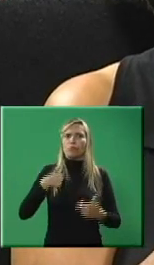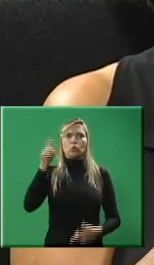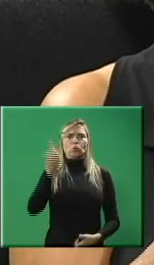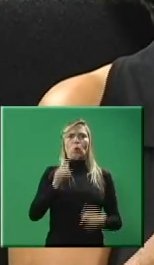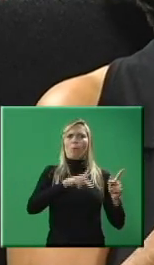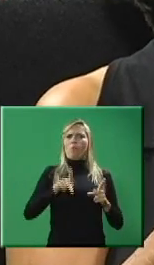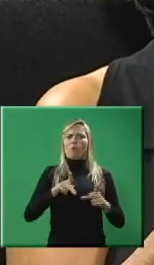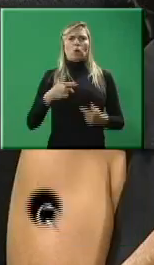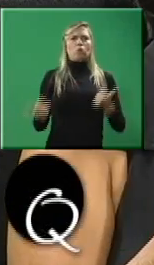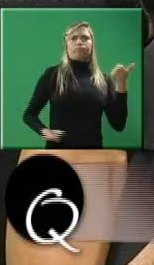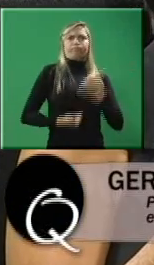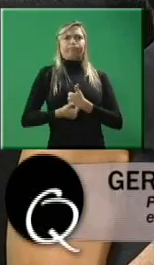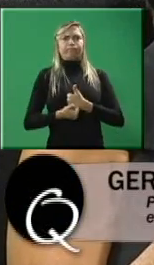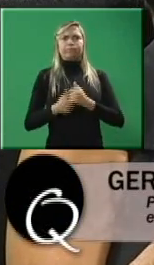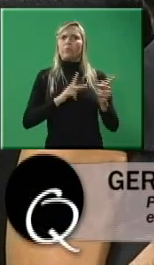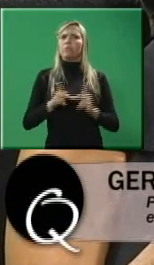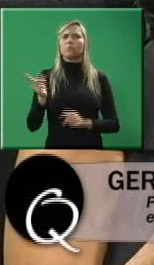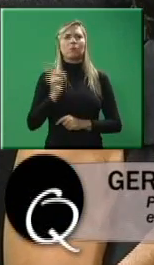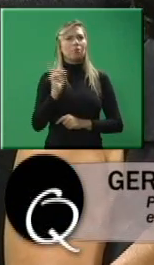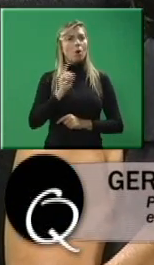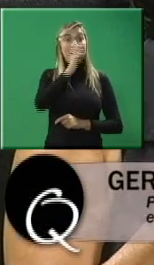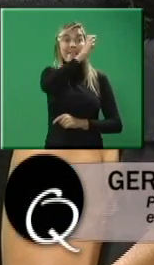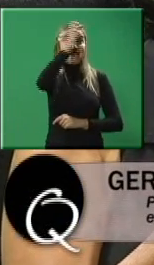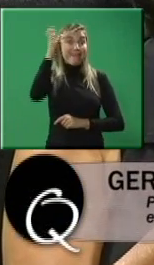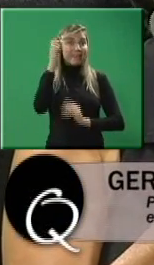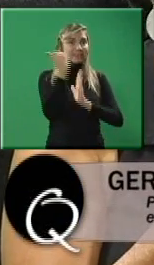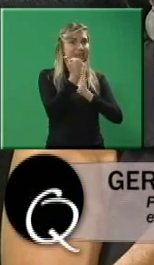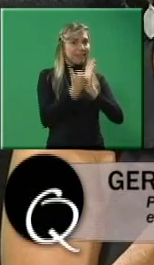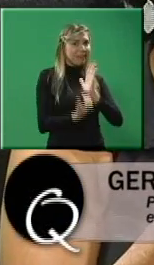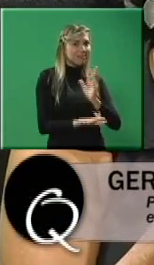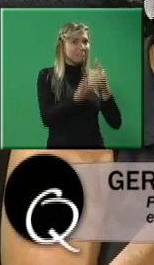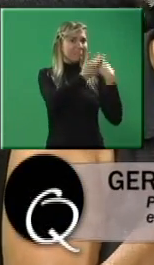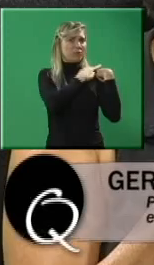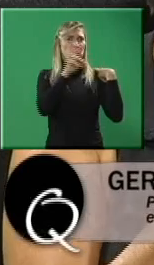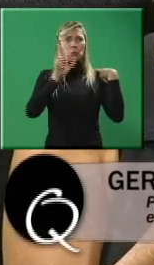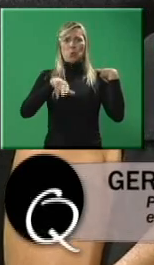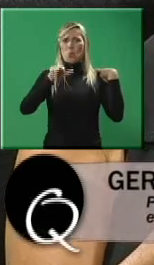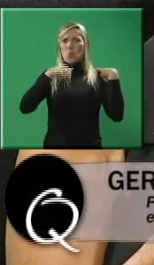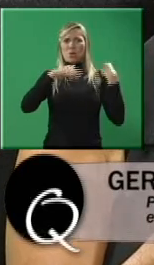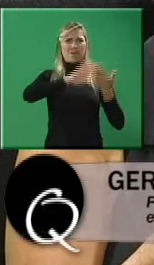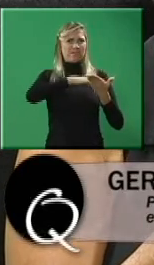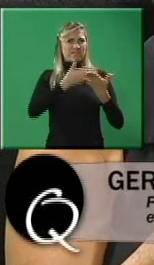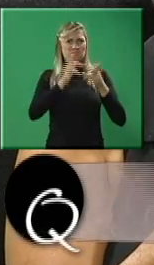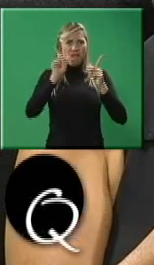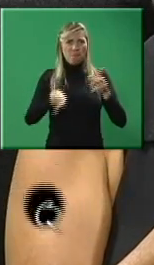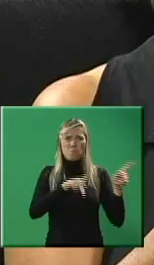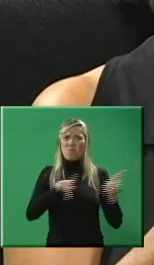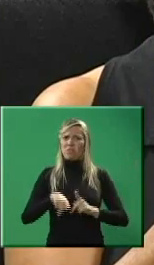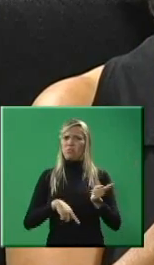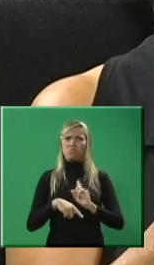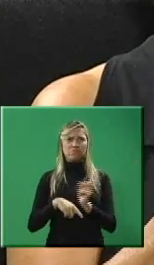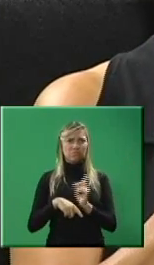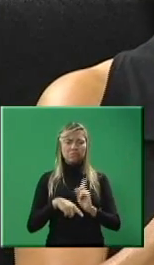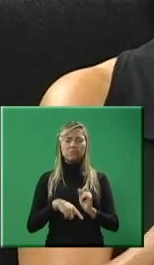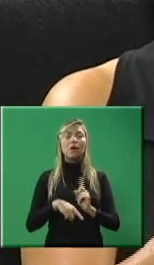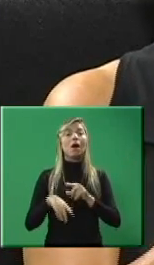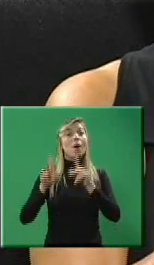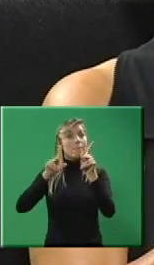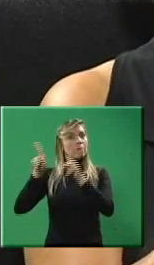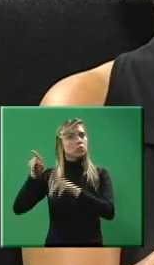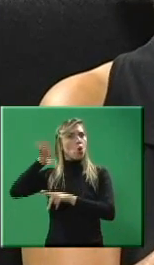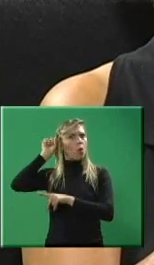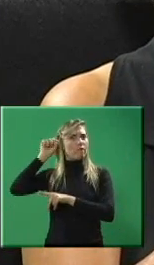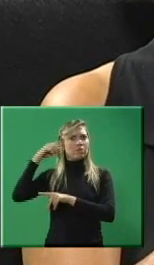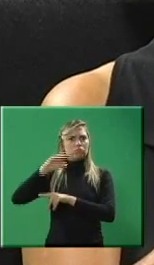nunca, no código de ética dele está previsto isso, ele nunca vai assumir a figura do professor. Né? Se o aluno tem uma